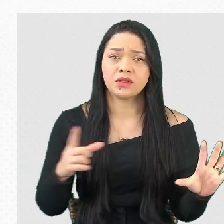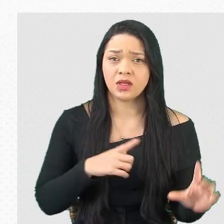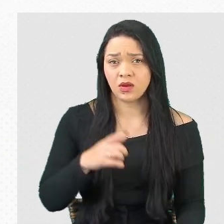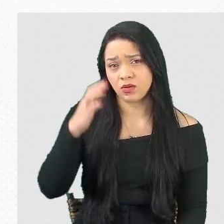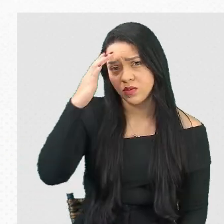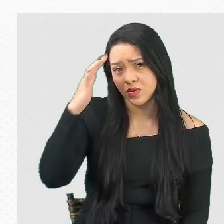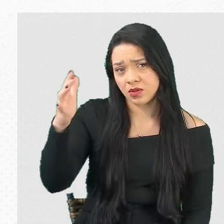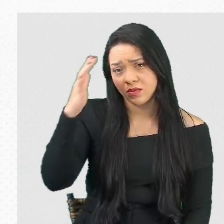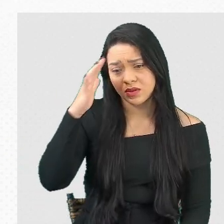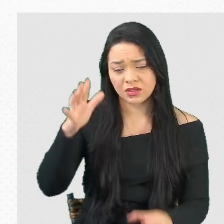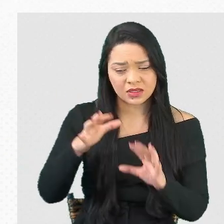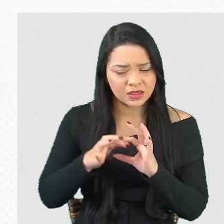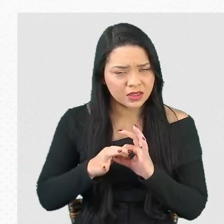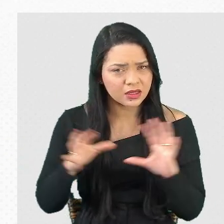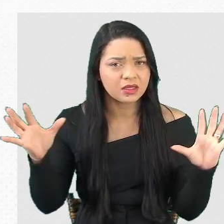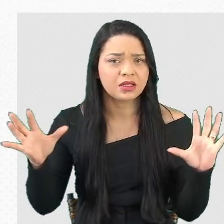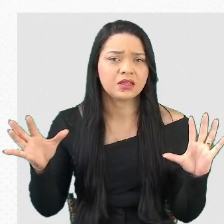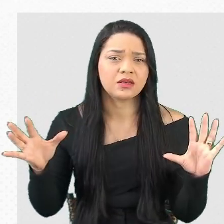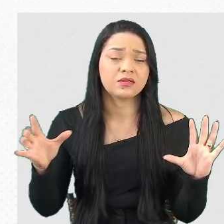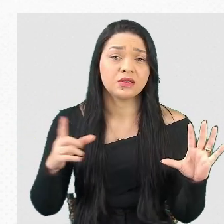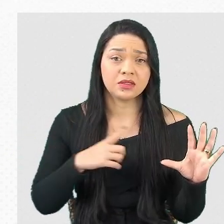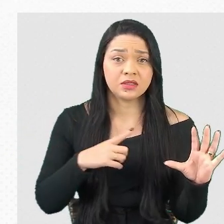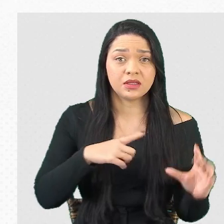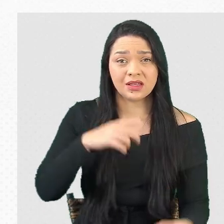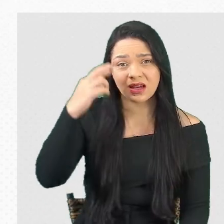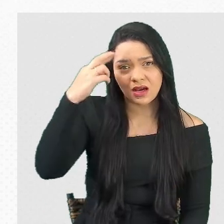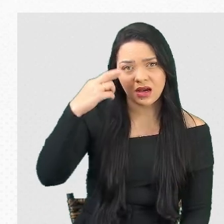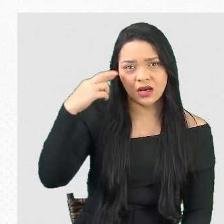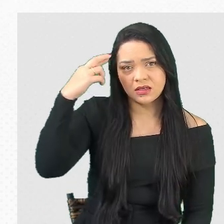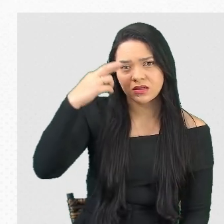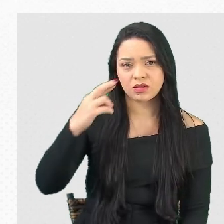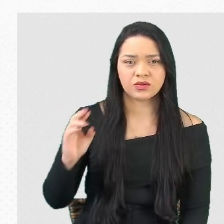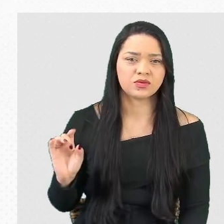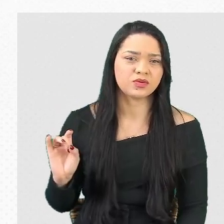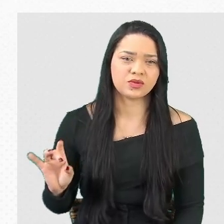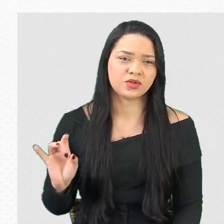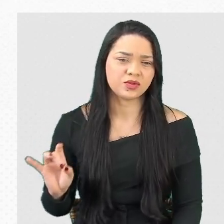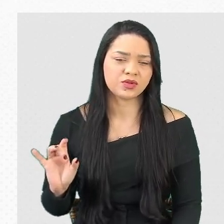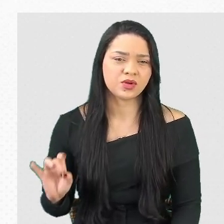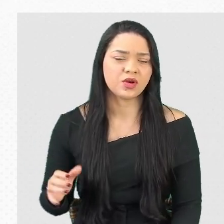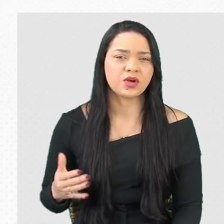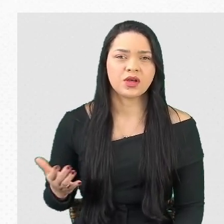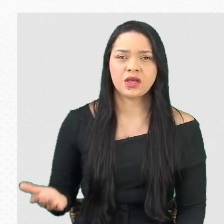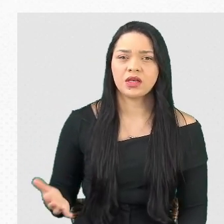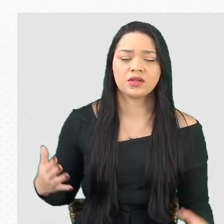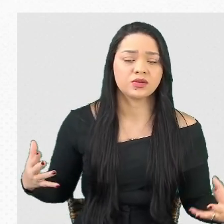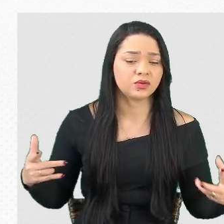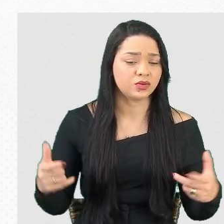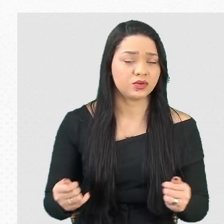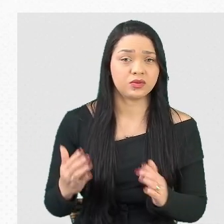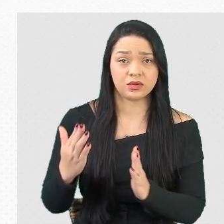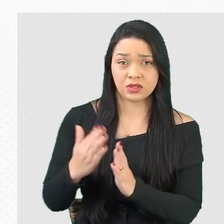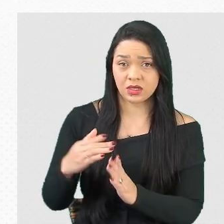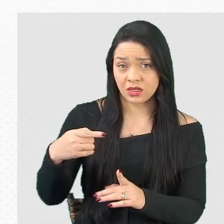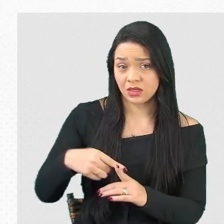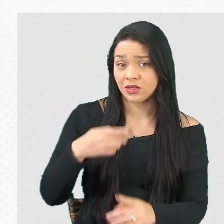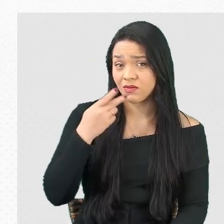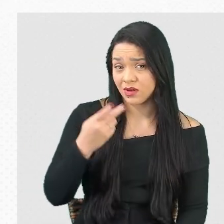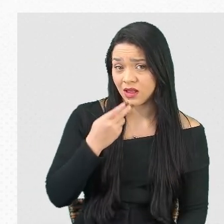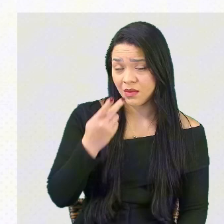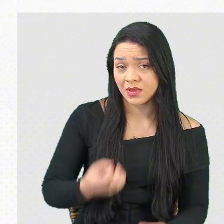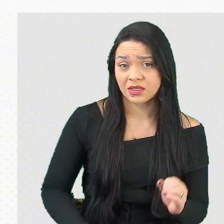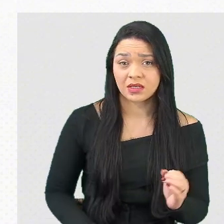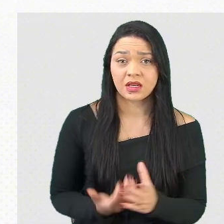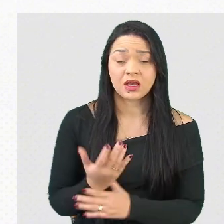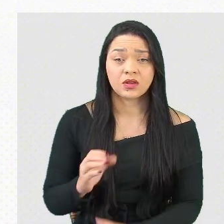pensamentos autônomos. E aí vem a questão da razão. Não é simplesmente fazer tudo aquilo que a igreja falava para ser feito,